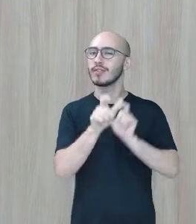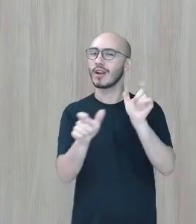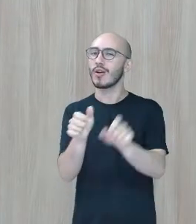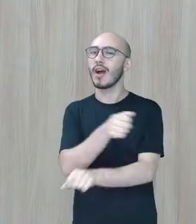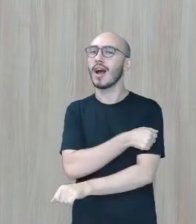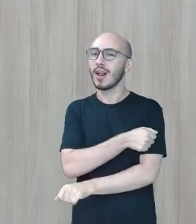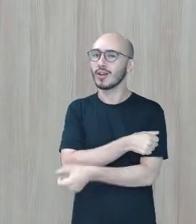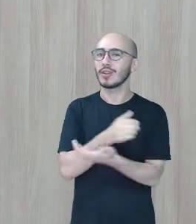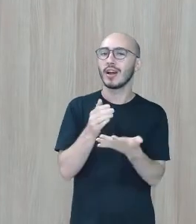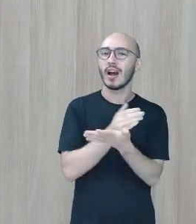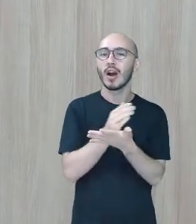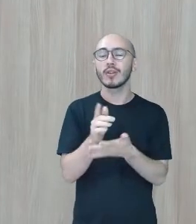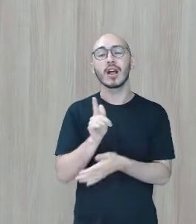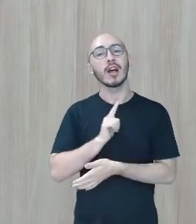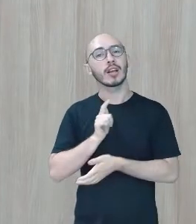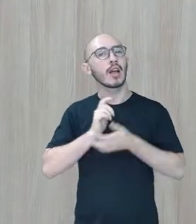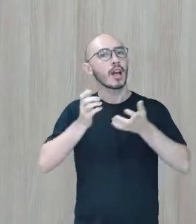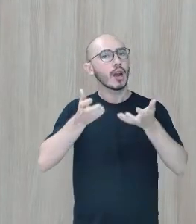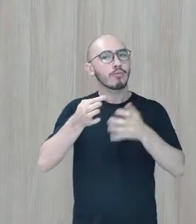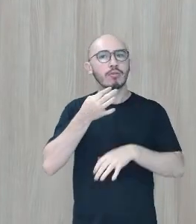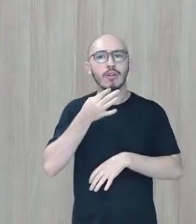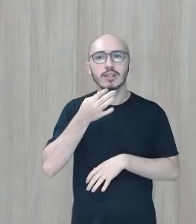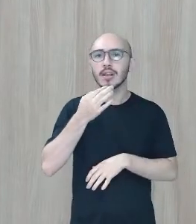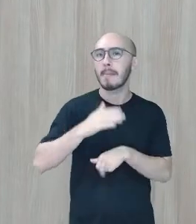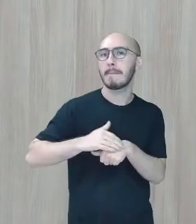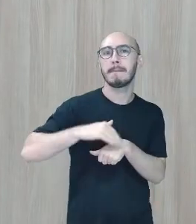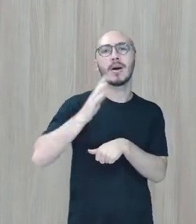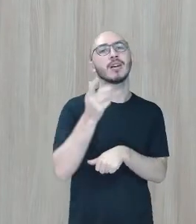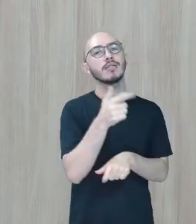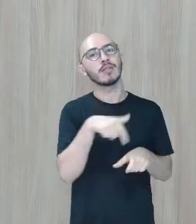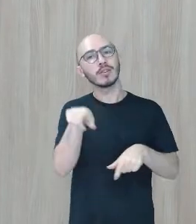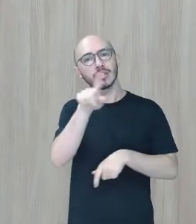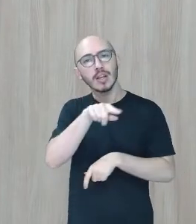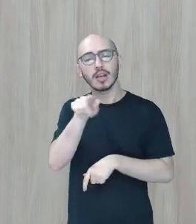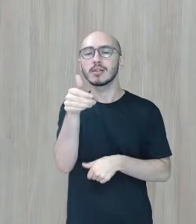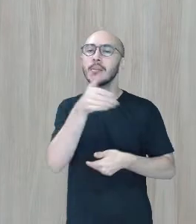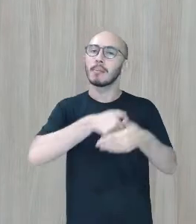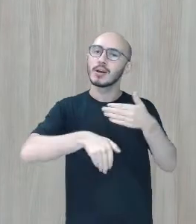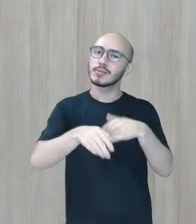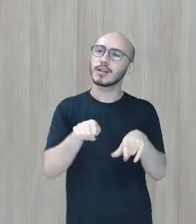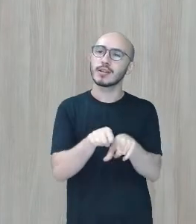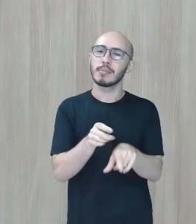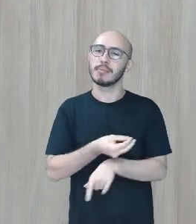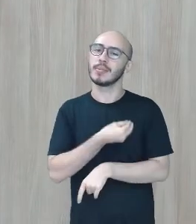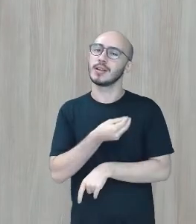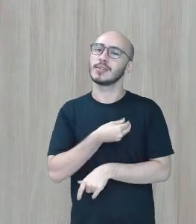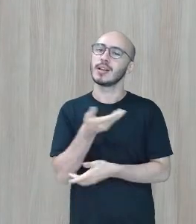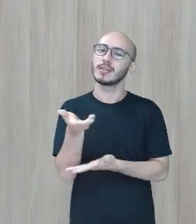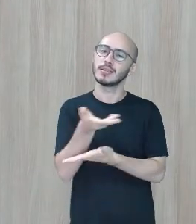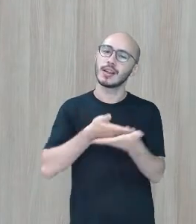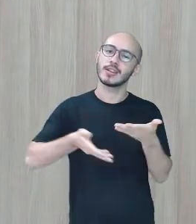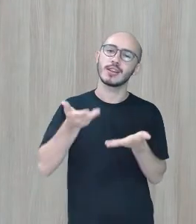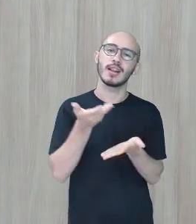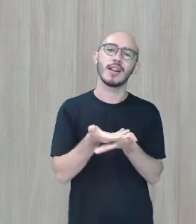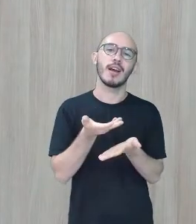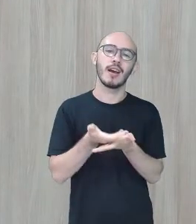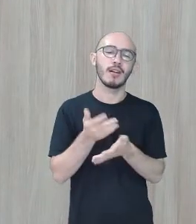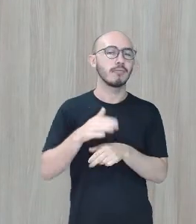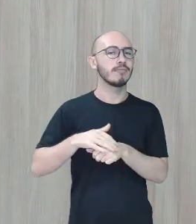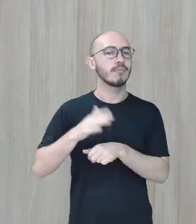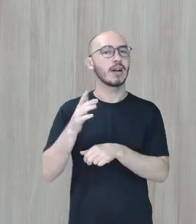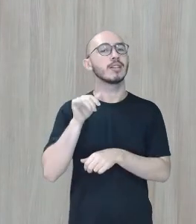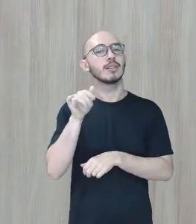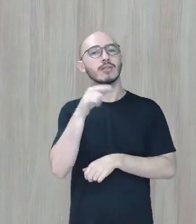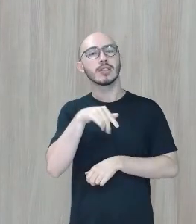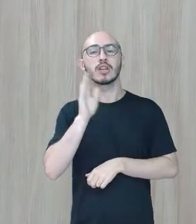conhecer cada vez mais nomes. A gente quer cobrar aqui a presença do pessoal cada vez mais, certo? Então, se você